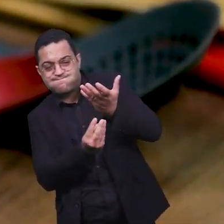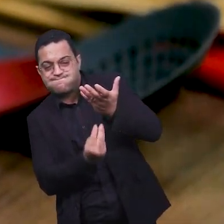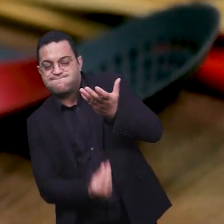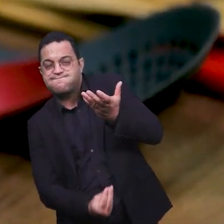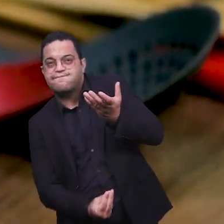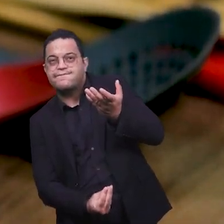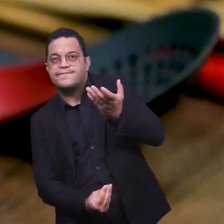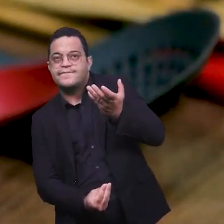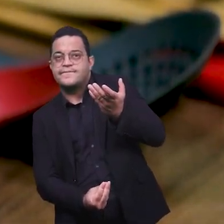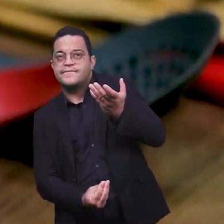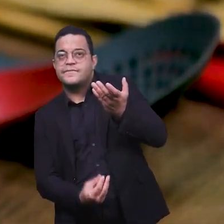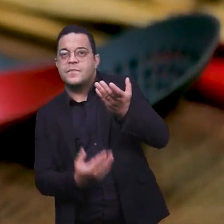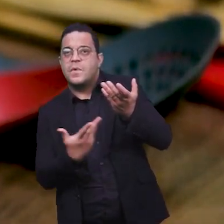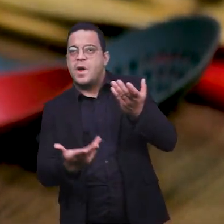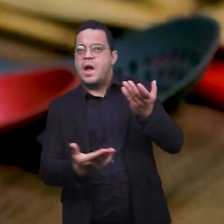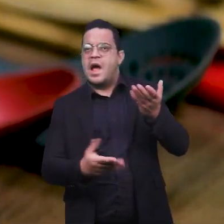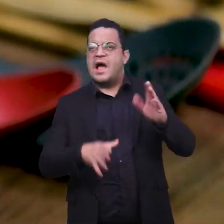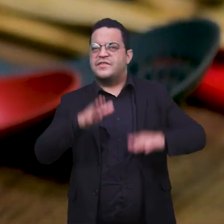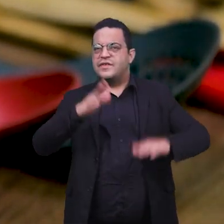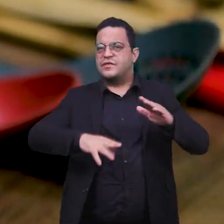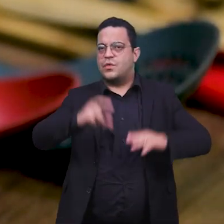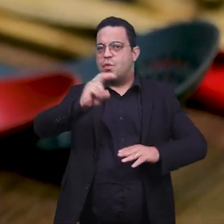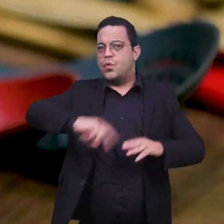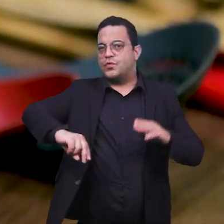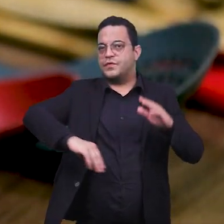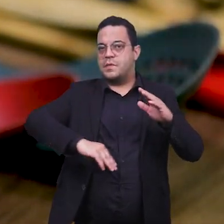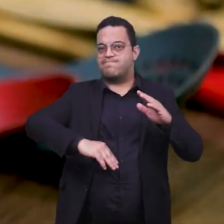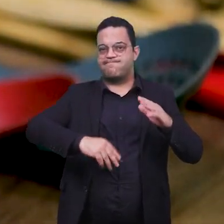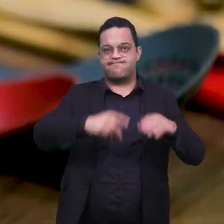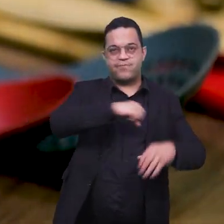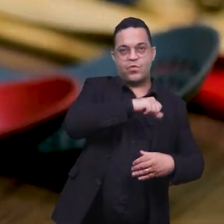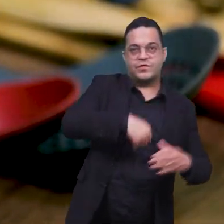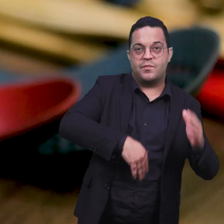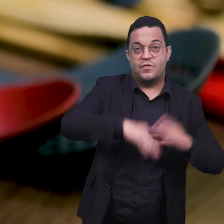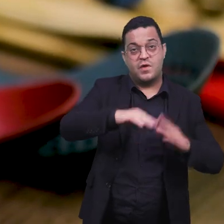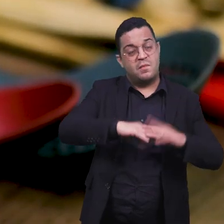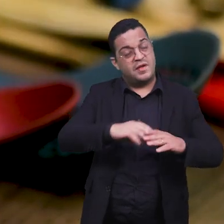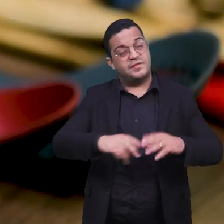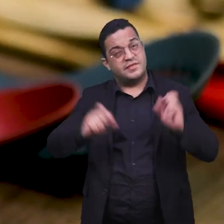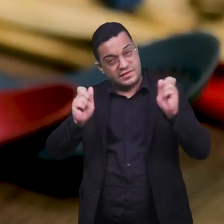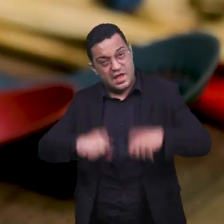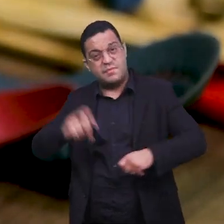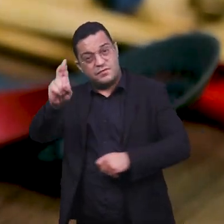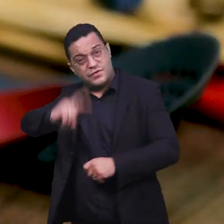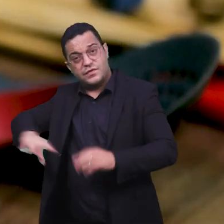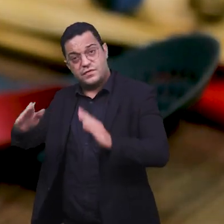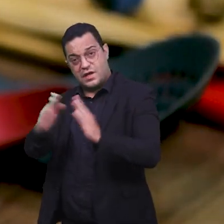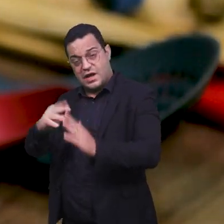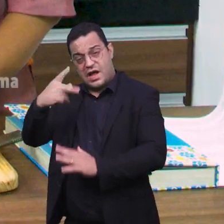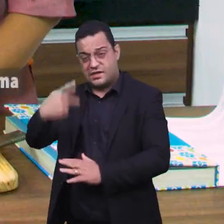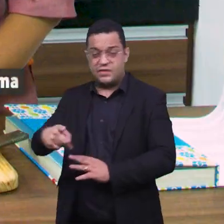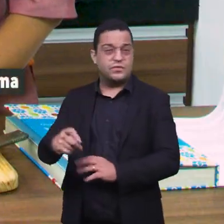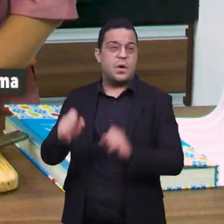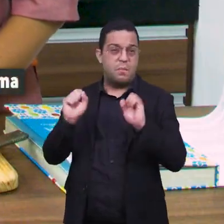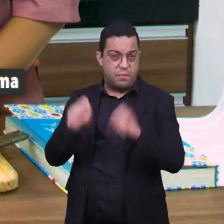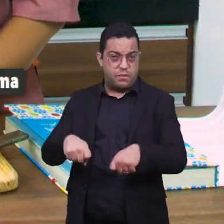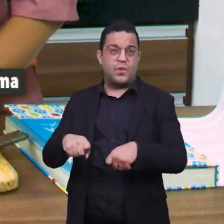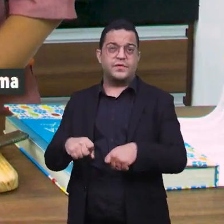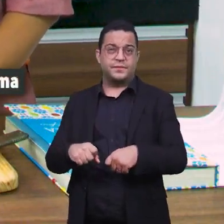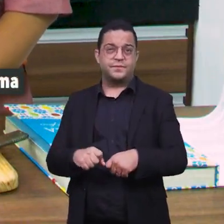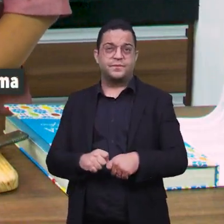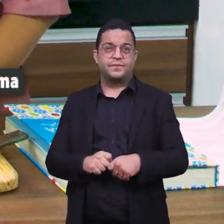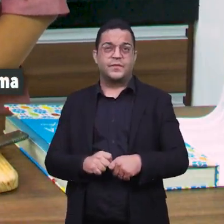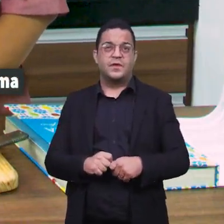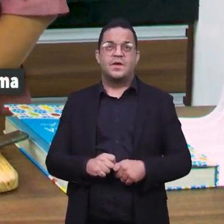pode sair do mundo da cozinha profissional, onde a gente usa muito, e você aí, dona de casa, ter aí na sua casa.